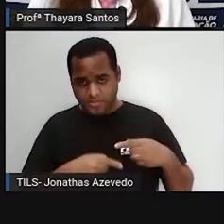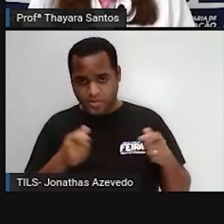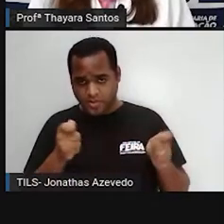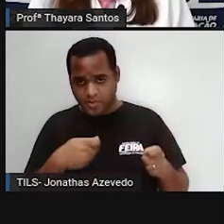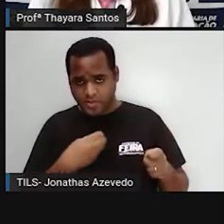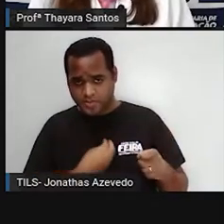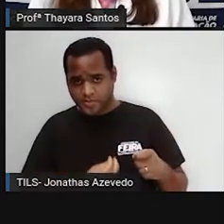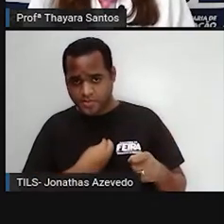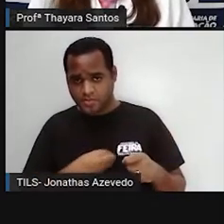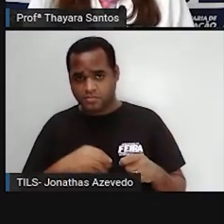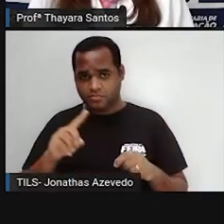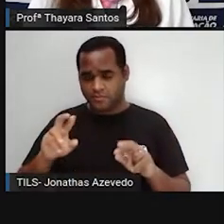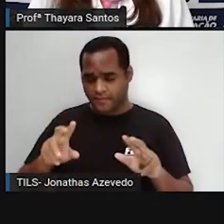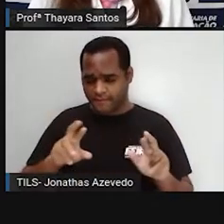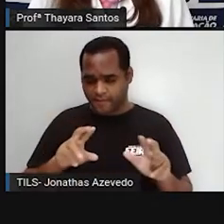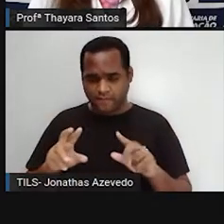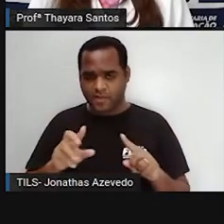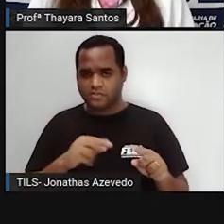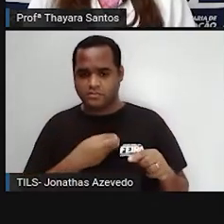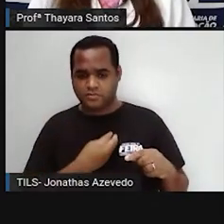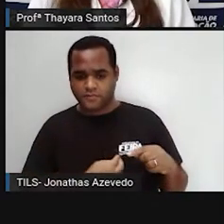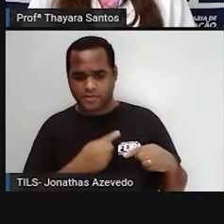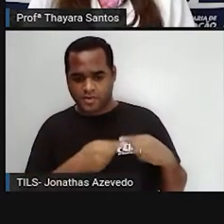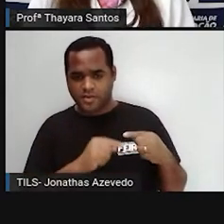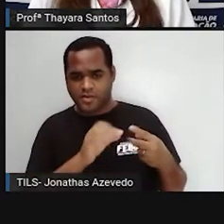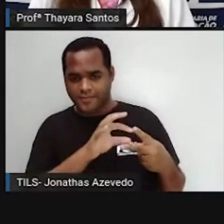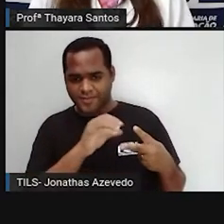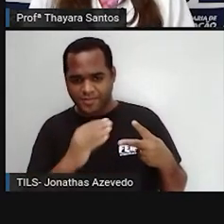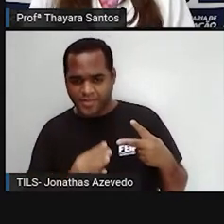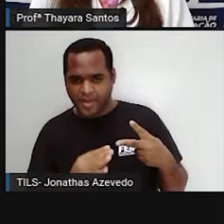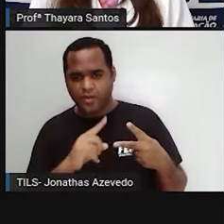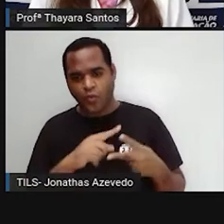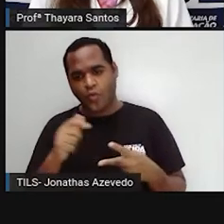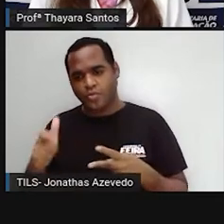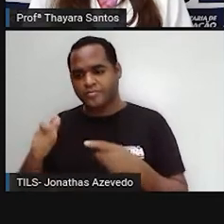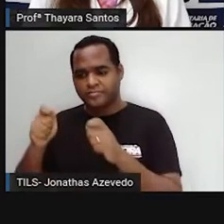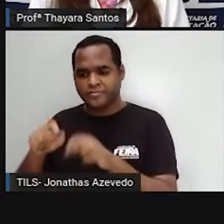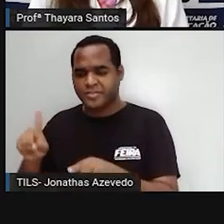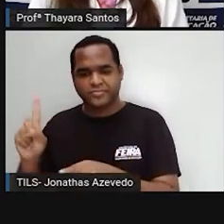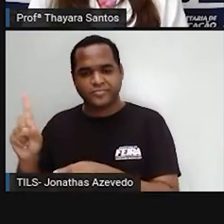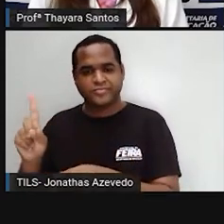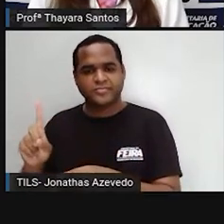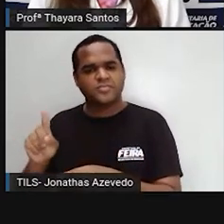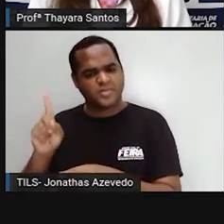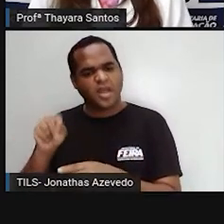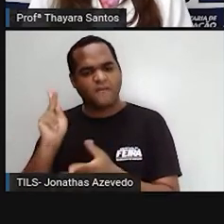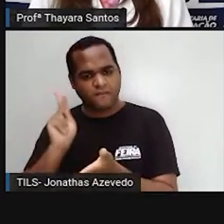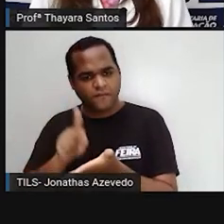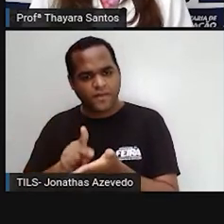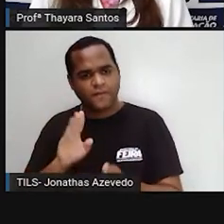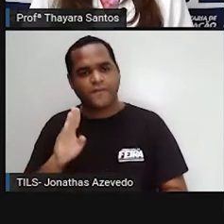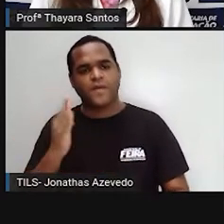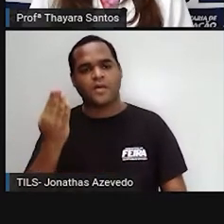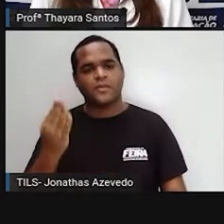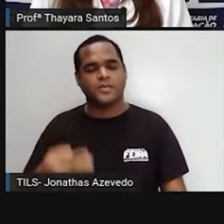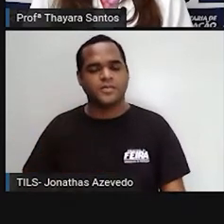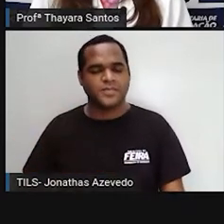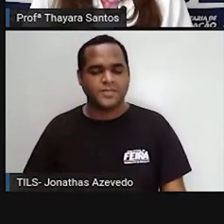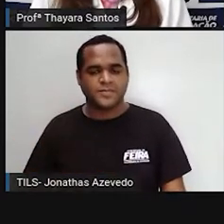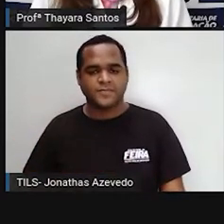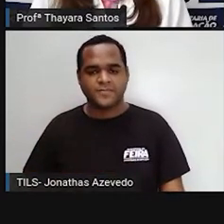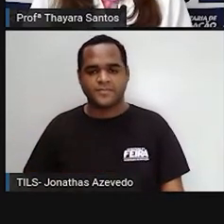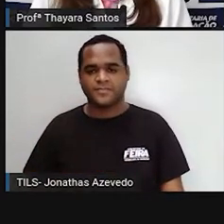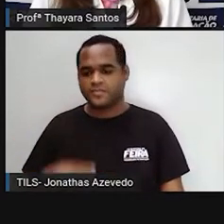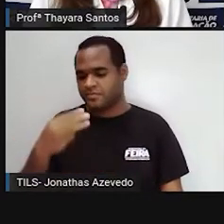e assexuadamente. Essa afirmação é verdadeira ou ela é falsa? Vamos lá, 30 segundos